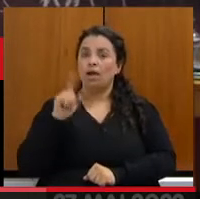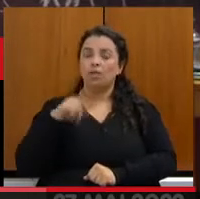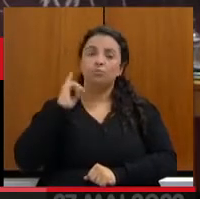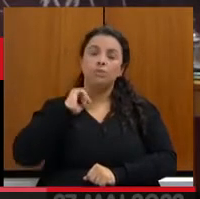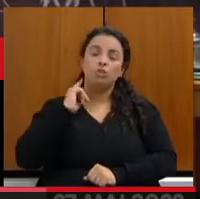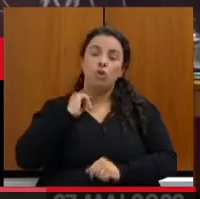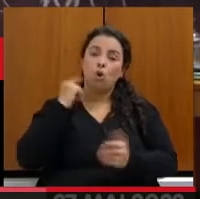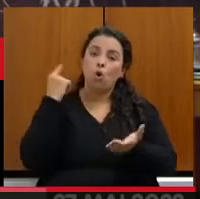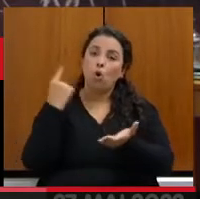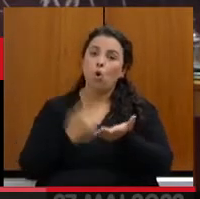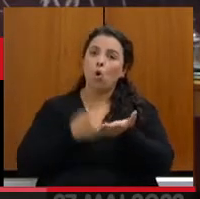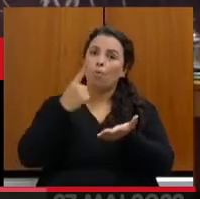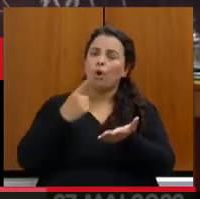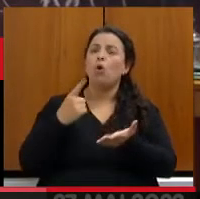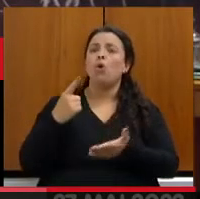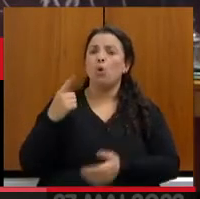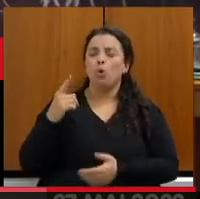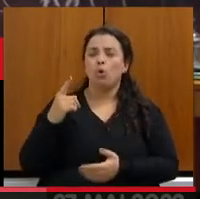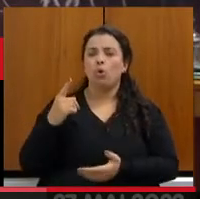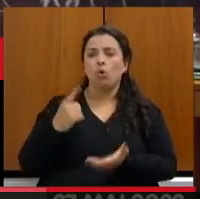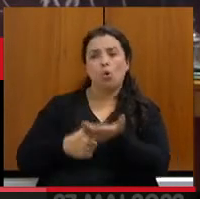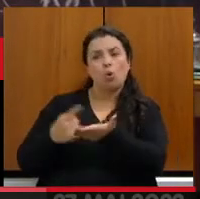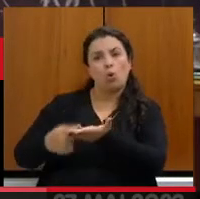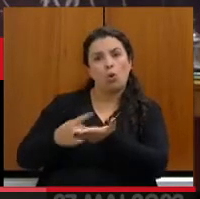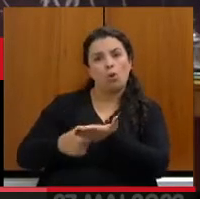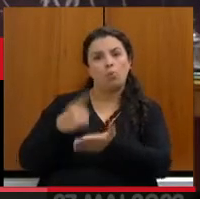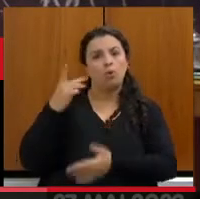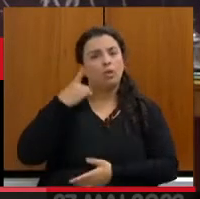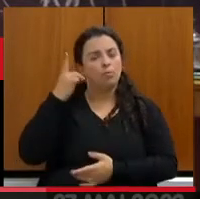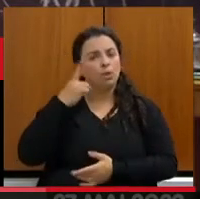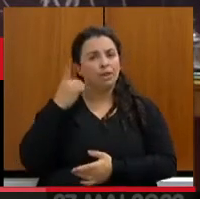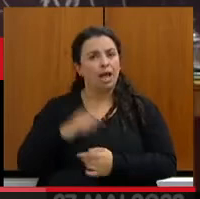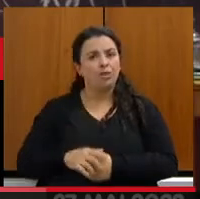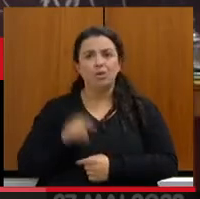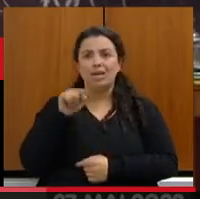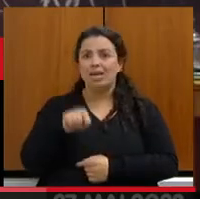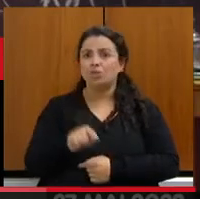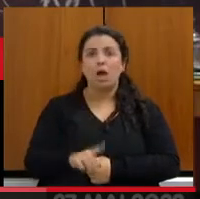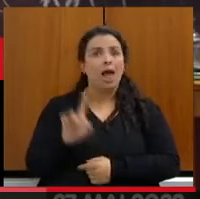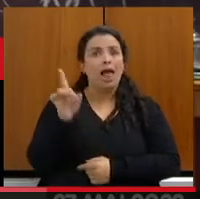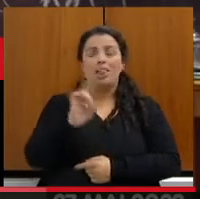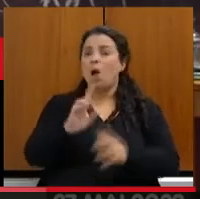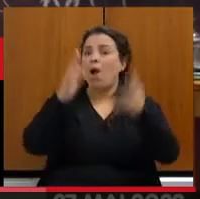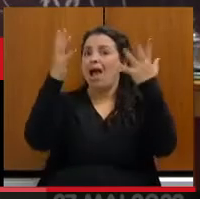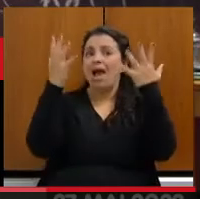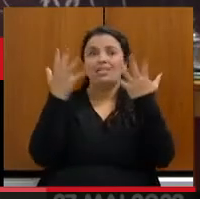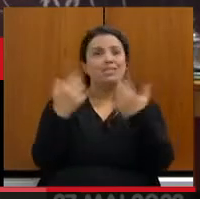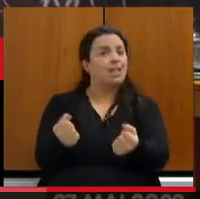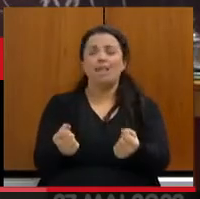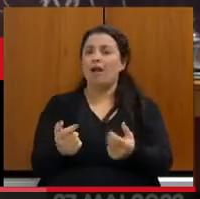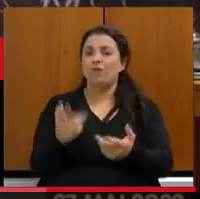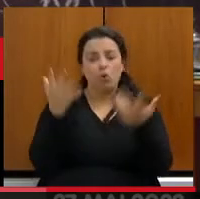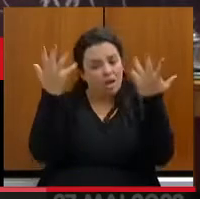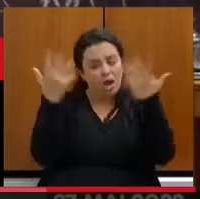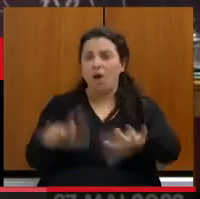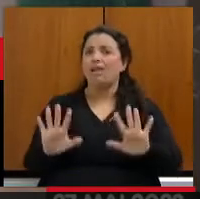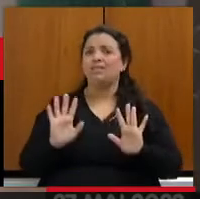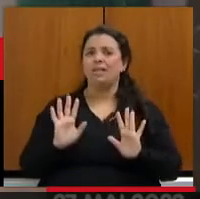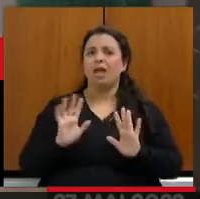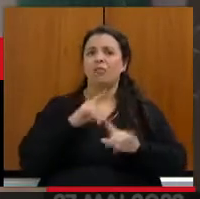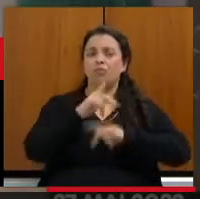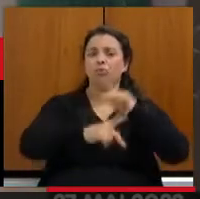compactuação com os deputados isso é inadmissível para os povos e comunidades tradicionais